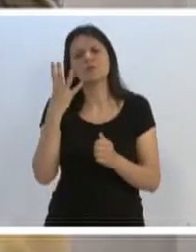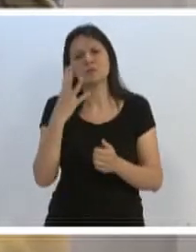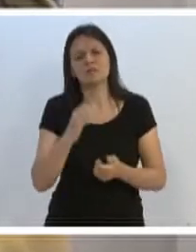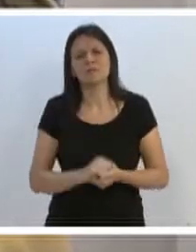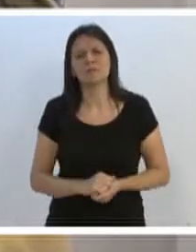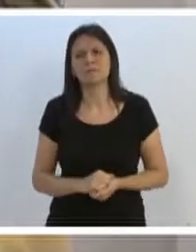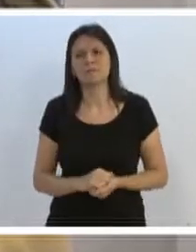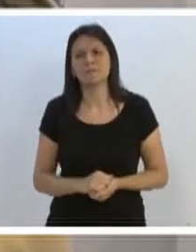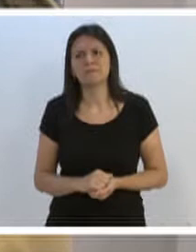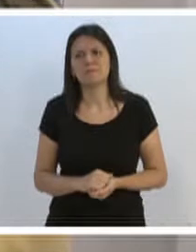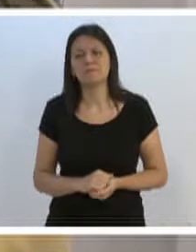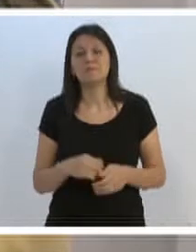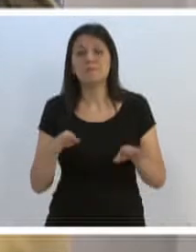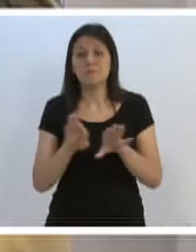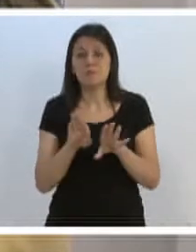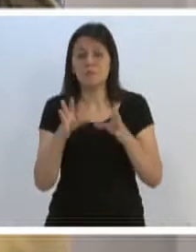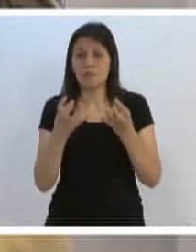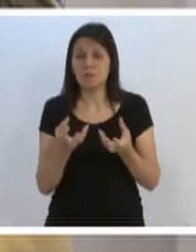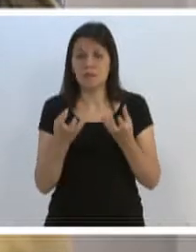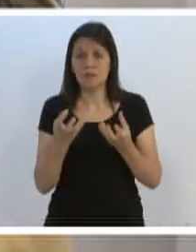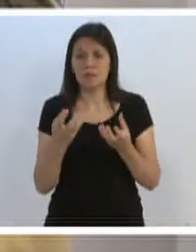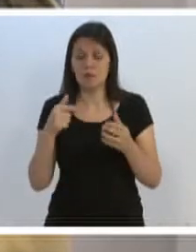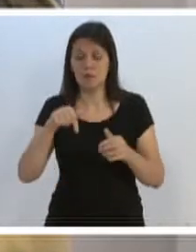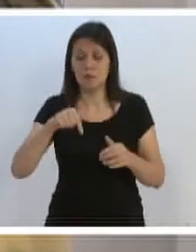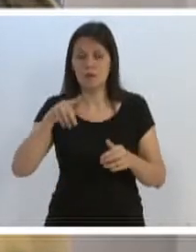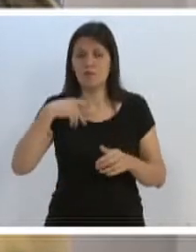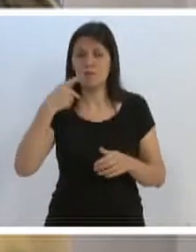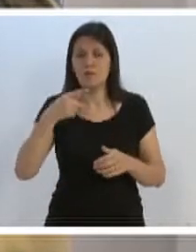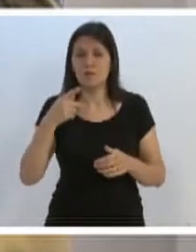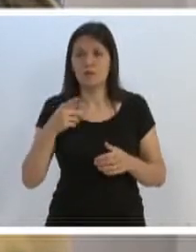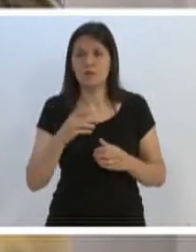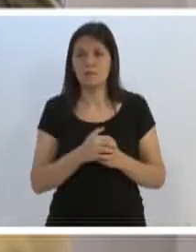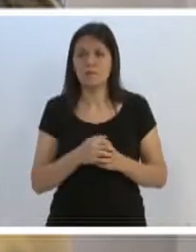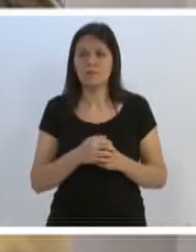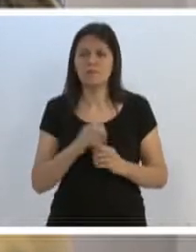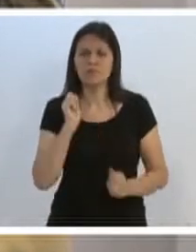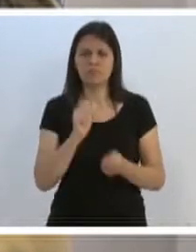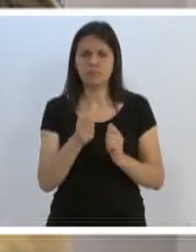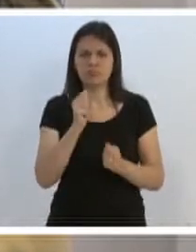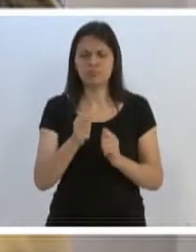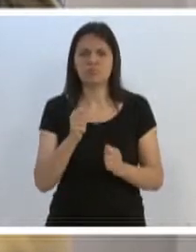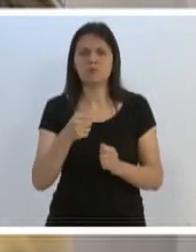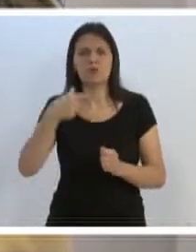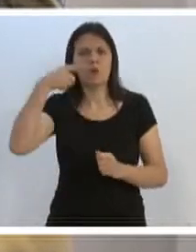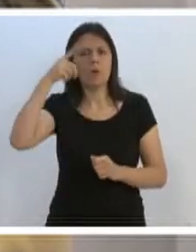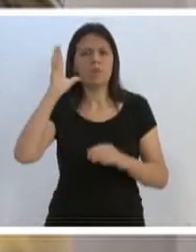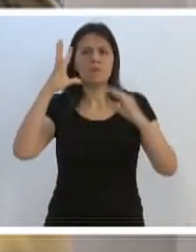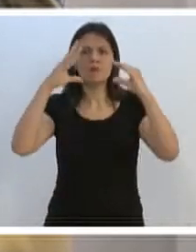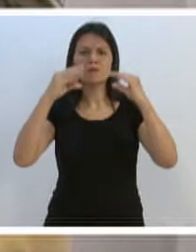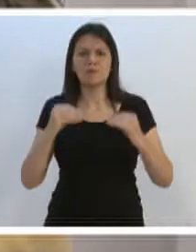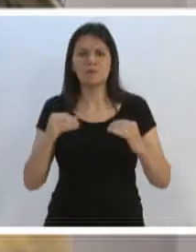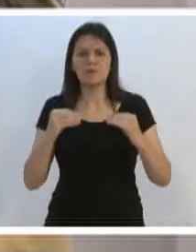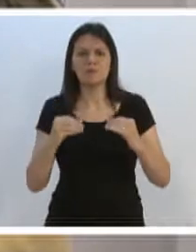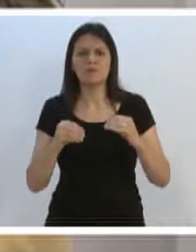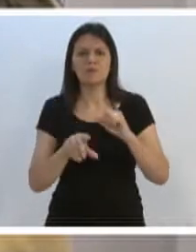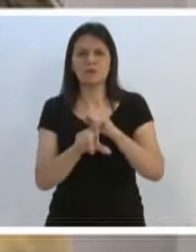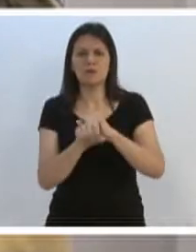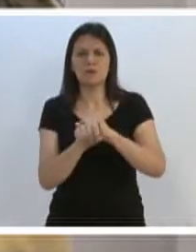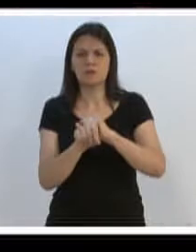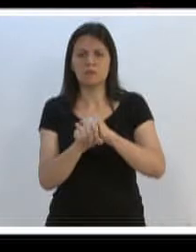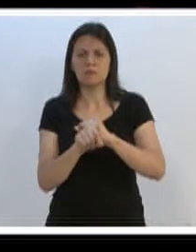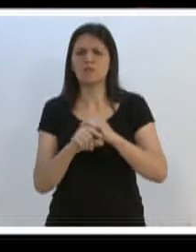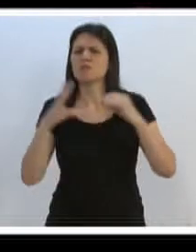Por fim, também quero aqui registrar o concerto da Banda Sinfônica ontem à noite na CEMED. Noite